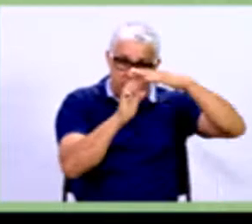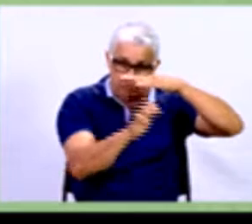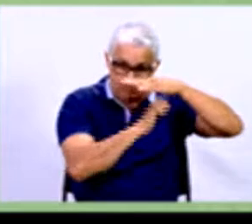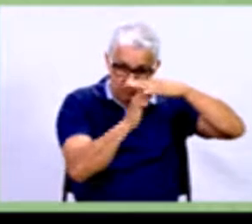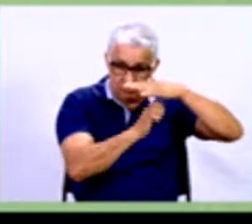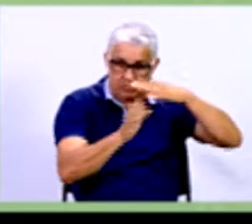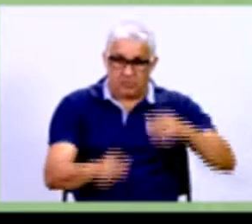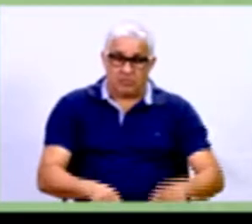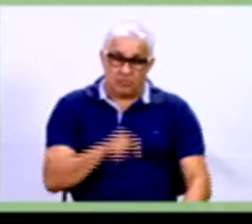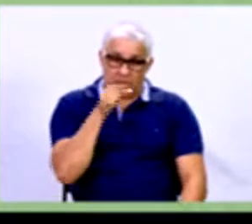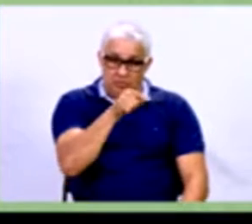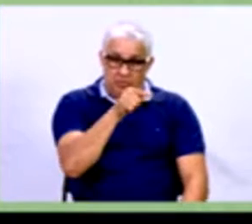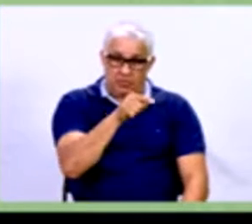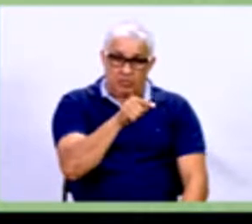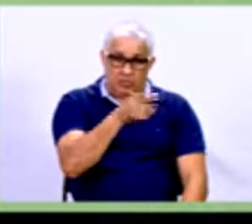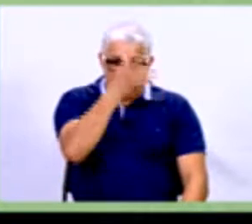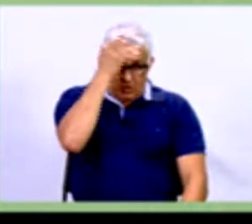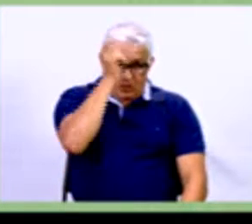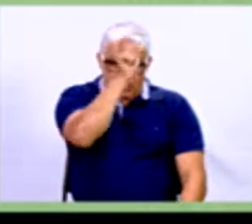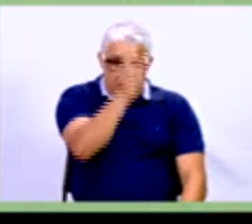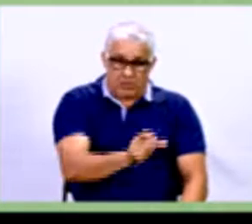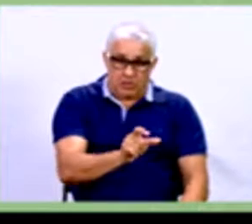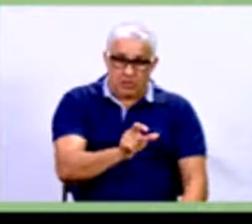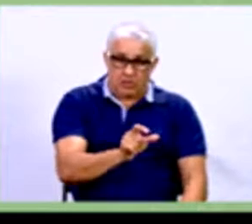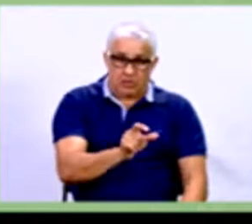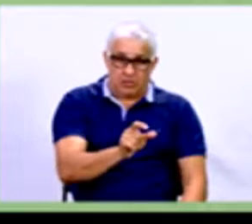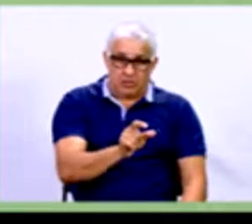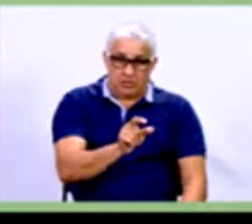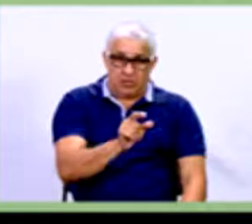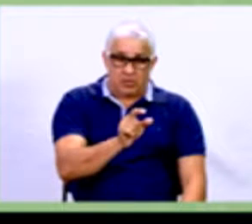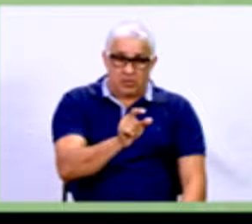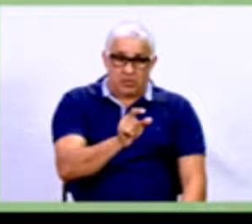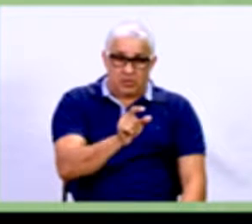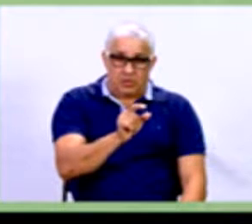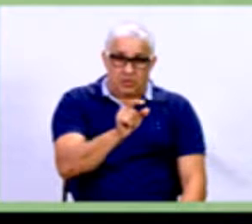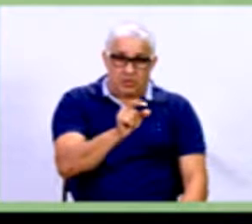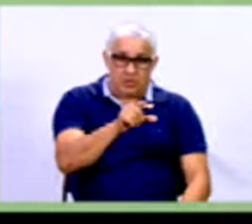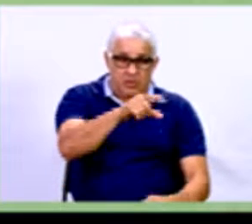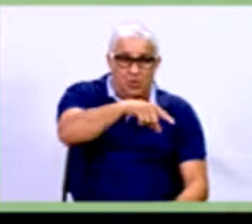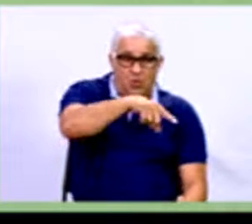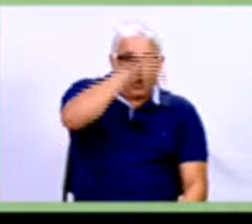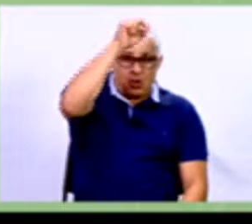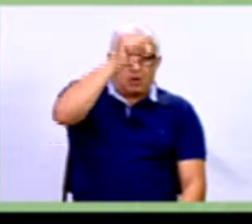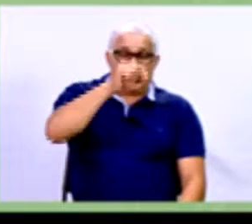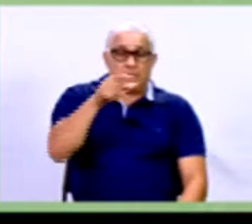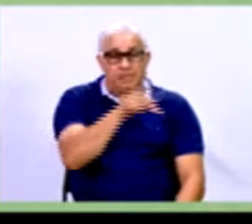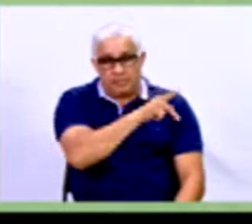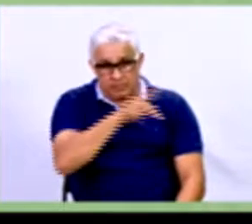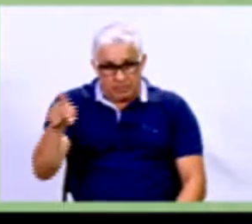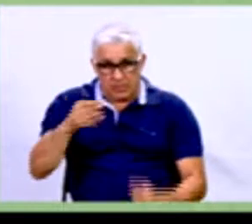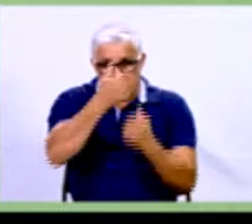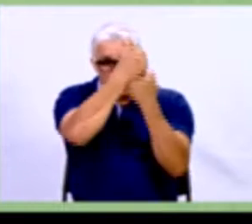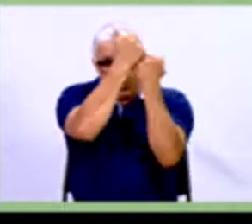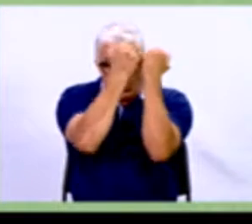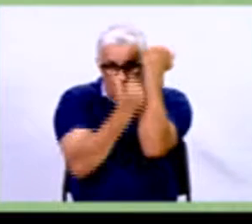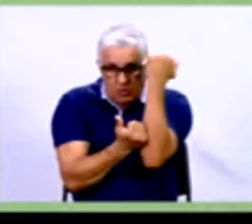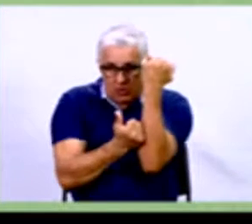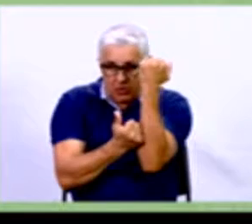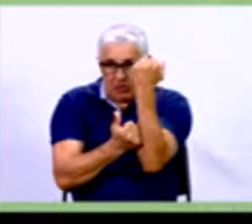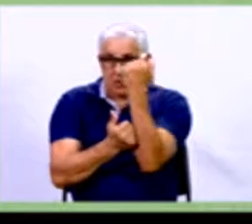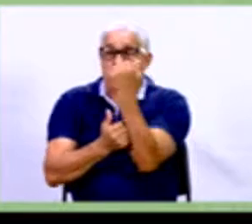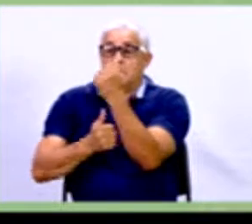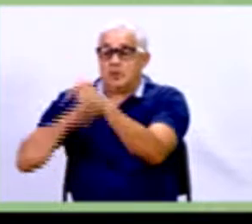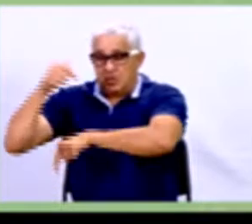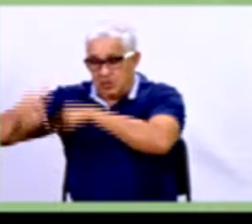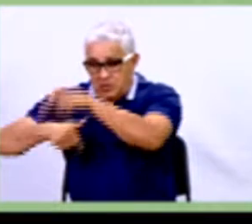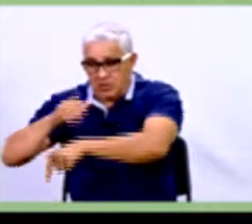O empregador, ele vai indicar o presidente, o secretário, os seus suplentes, e os empregados, eles irão, através